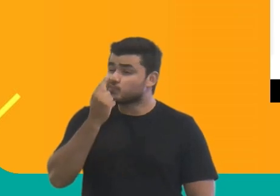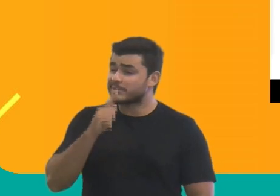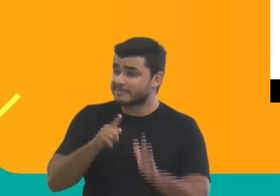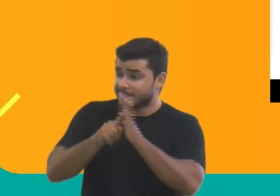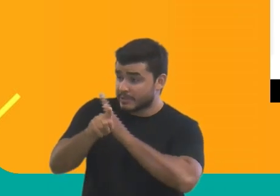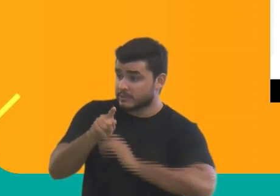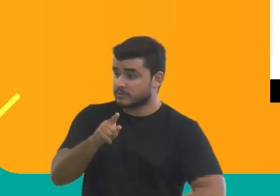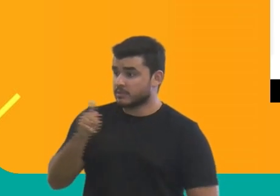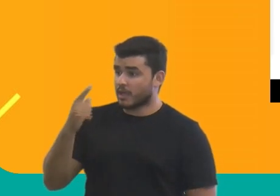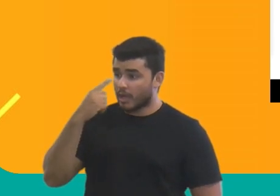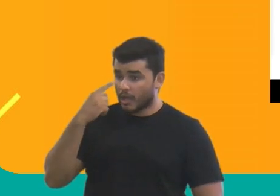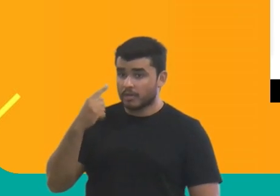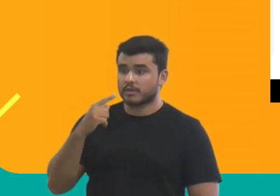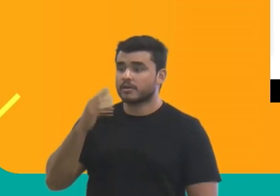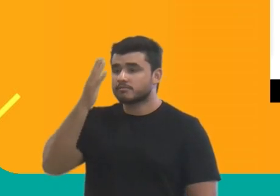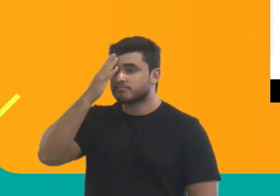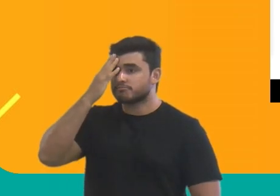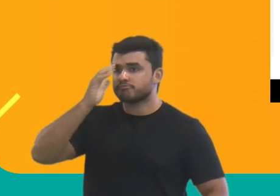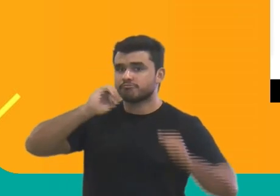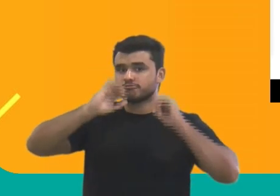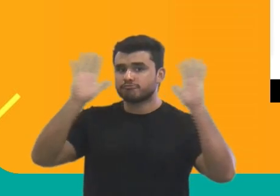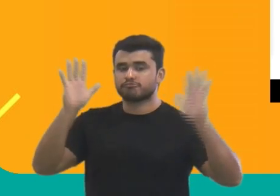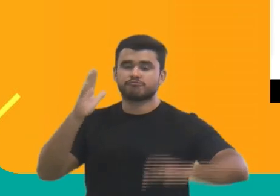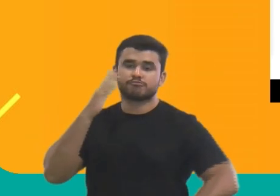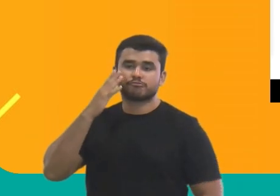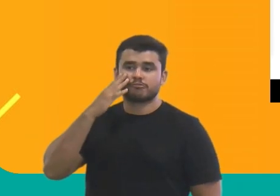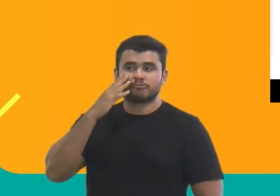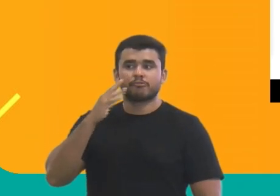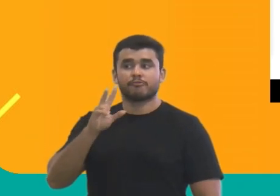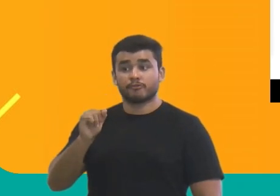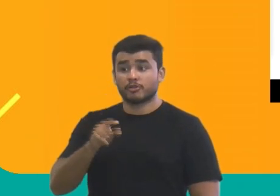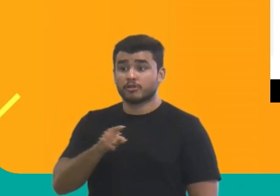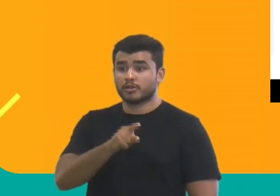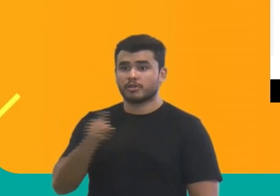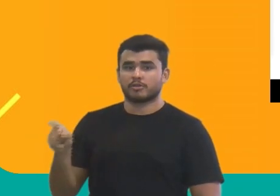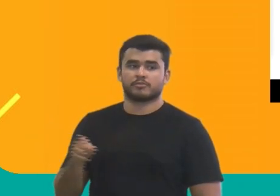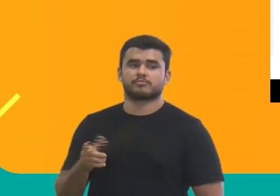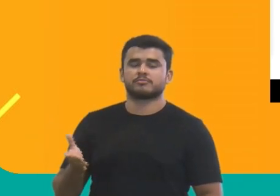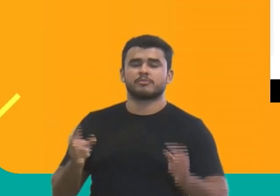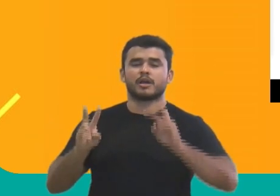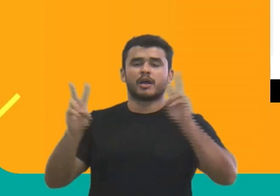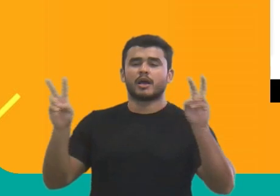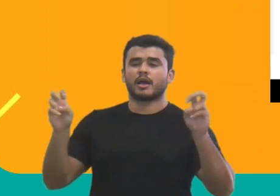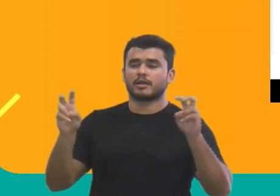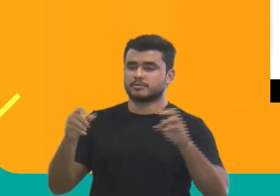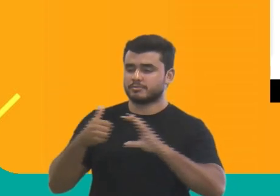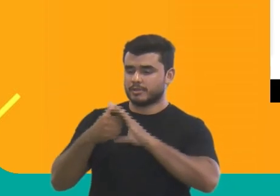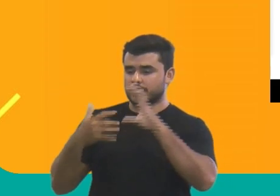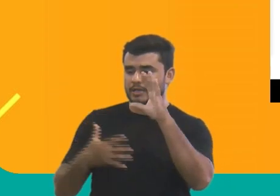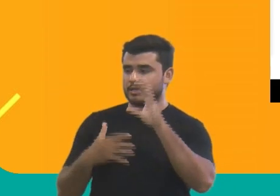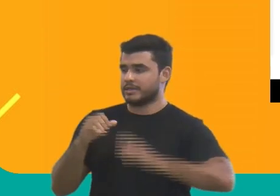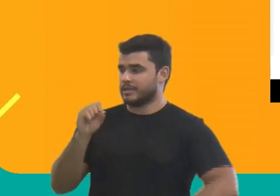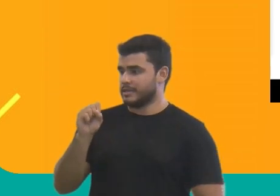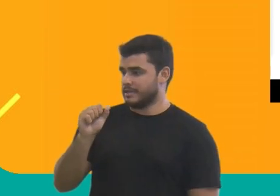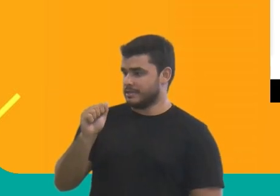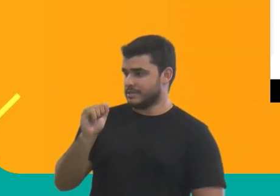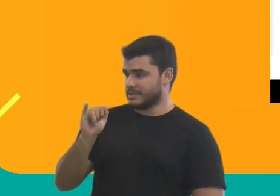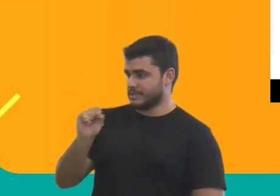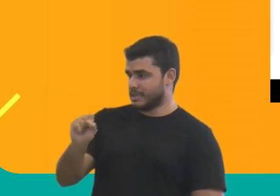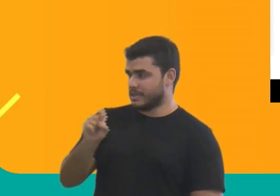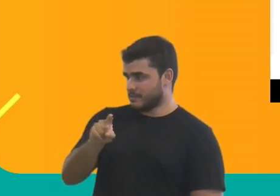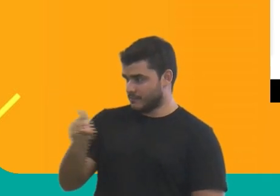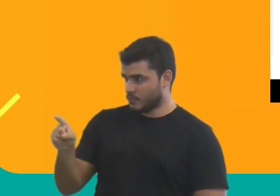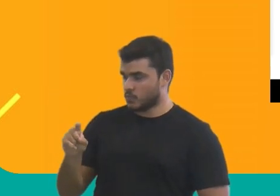para levar para as outras. É lógico que numa aula sobre sais, Talvez seu professor não conseguiu lhe ensinar